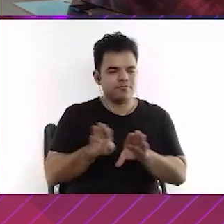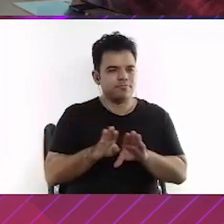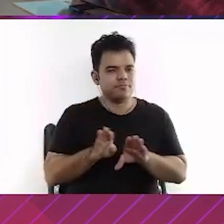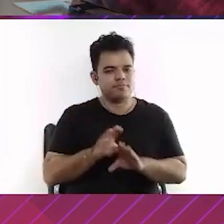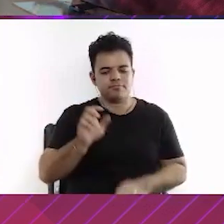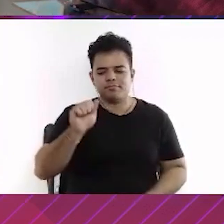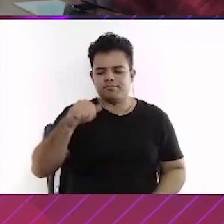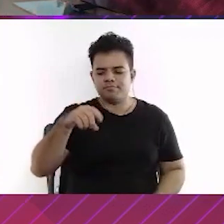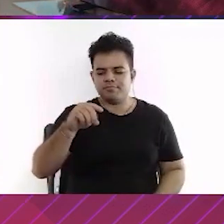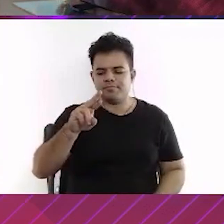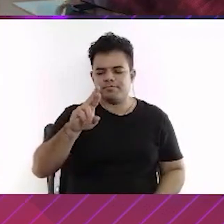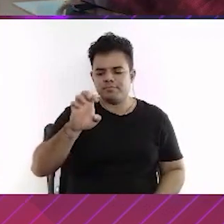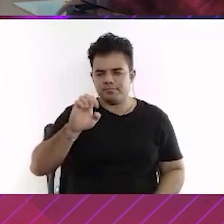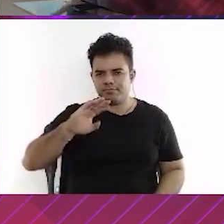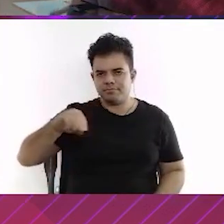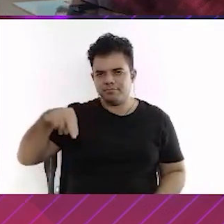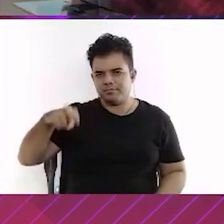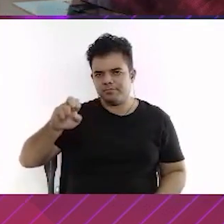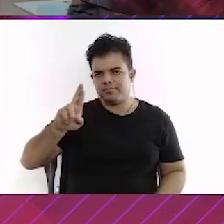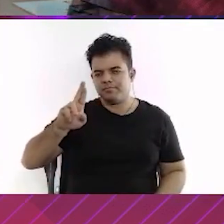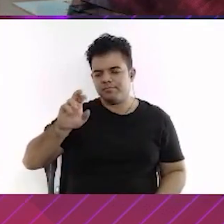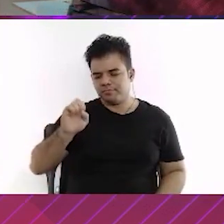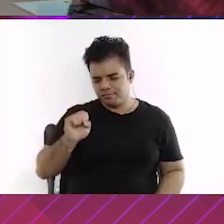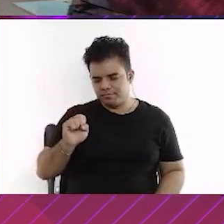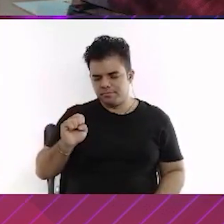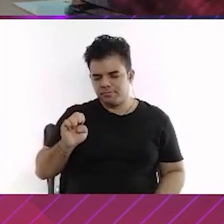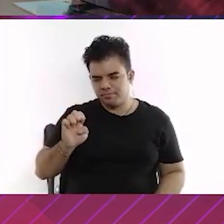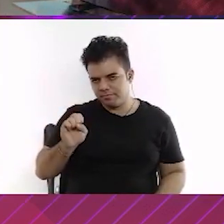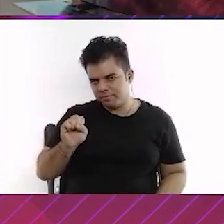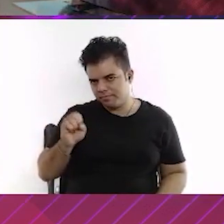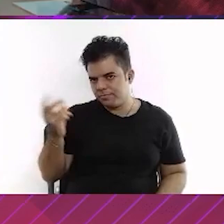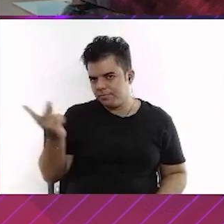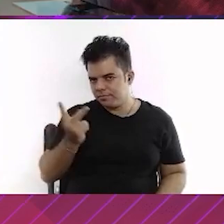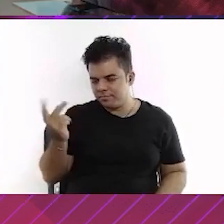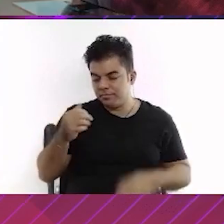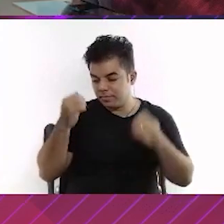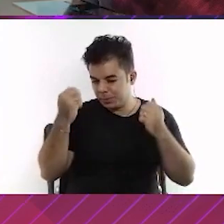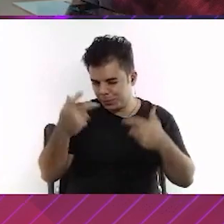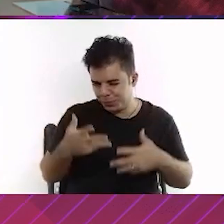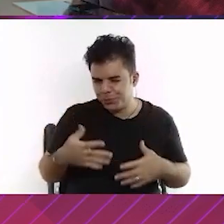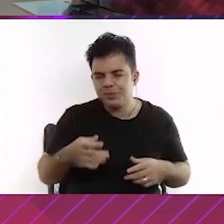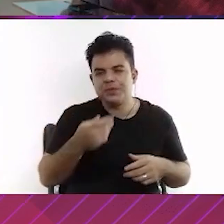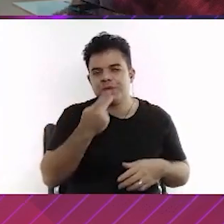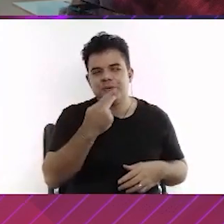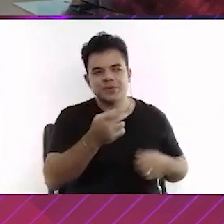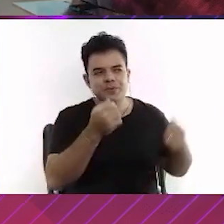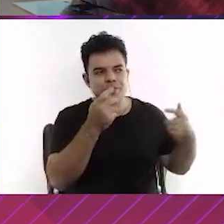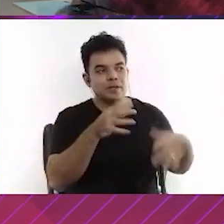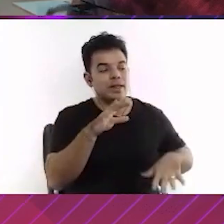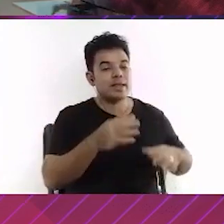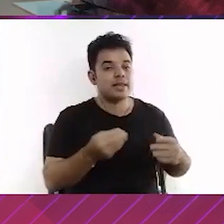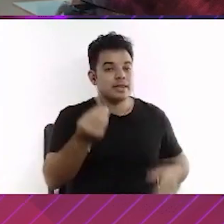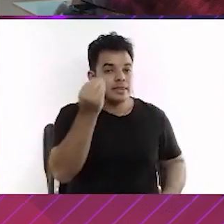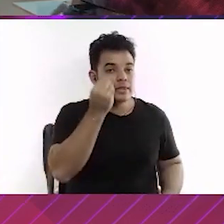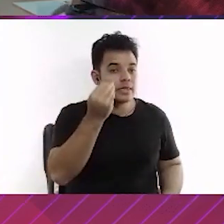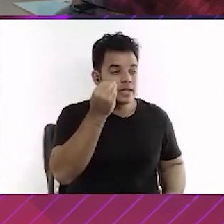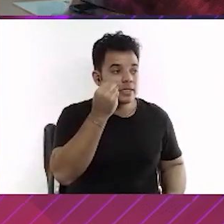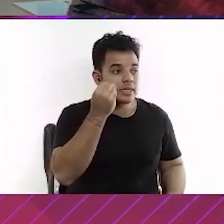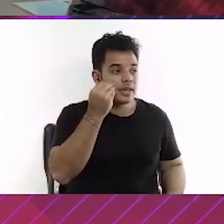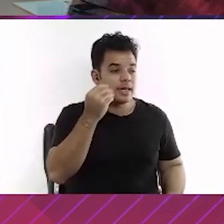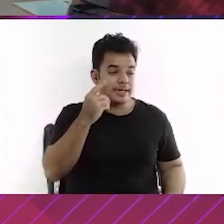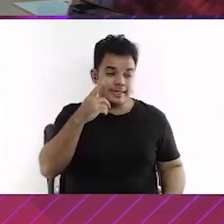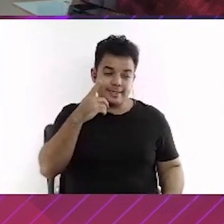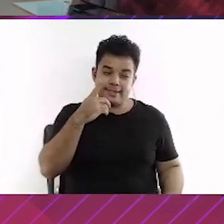nas suas falas, né, e nos seus estudos, que diz o seguinte, né, às vezes a gente tenta acessar o núcleo e a